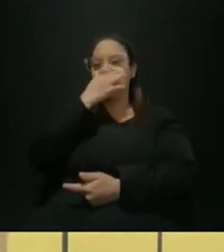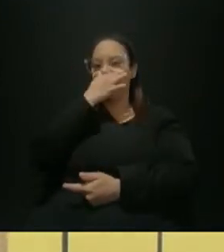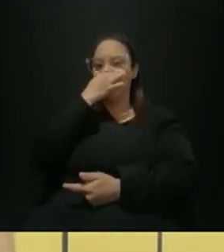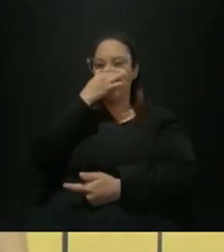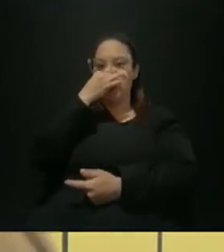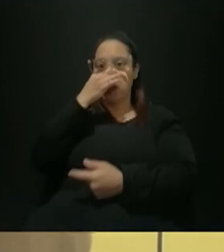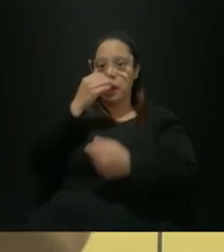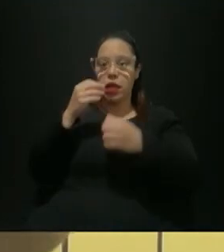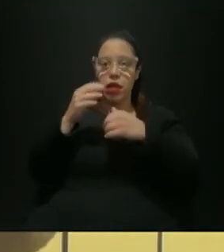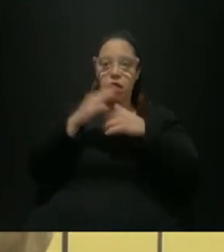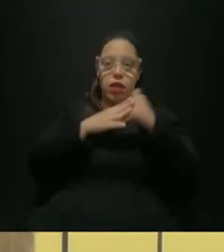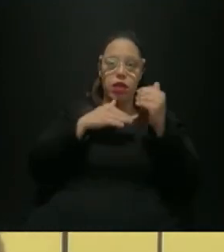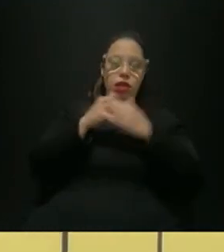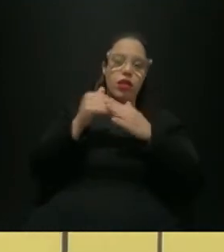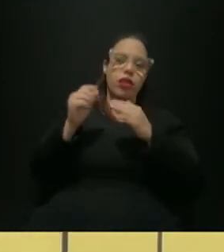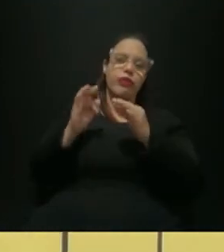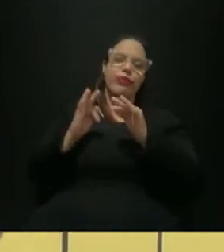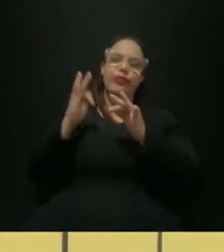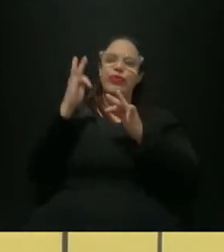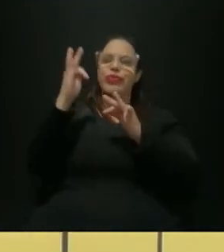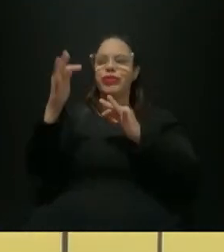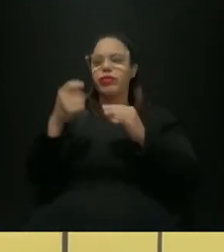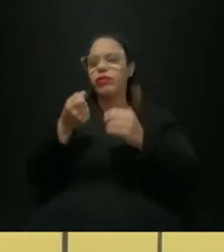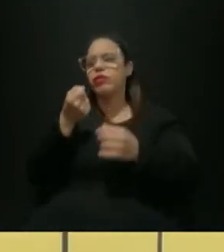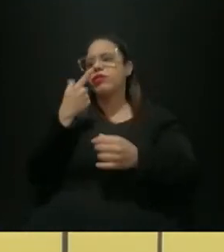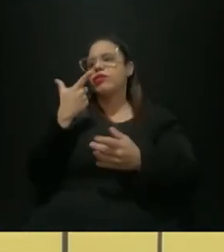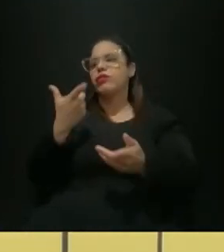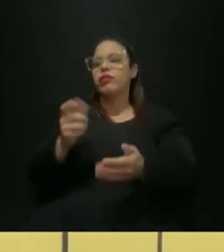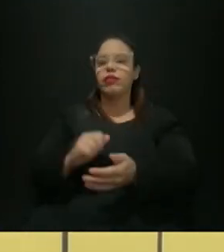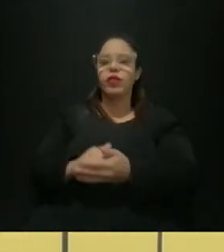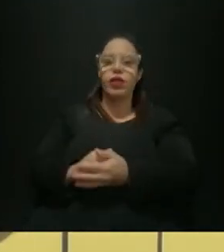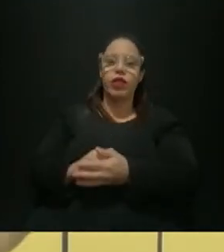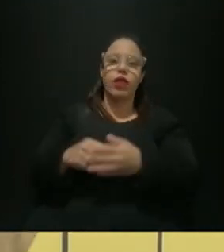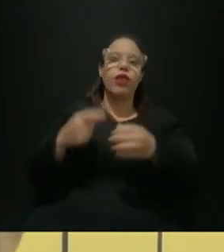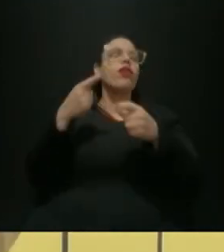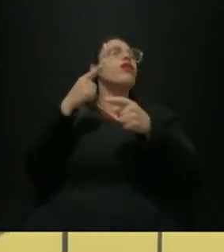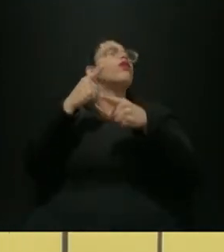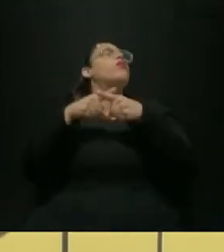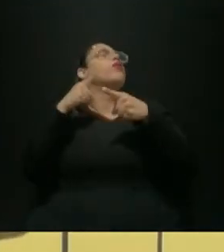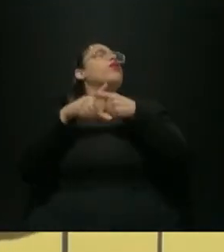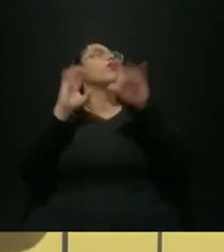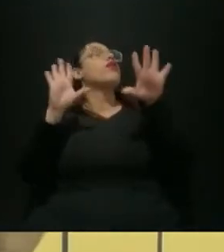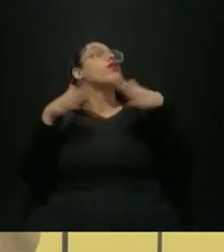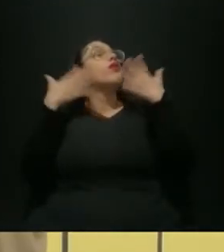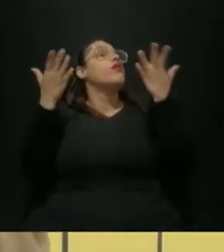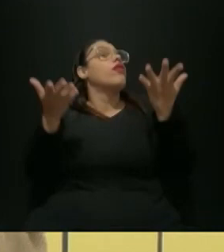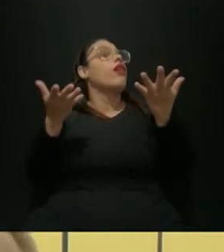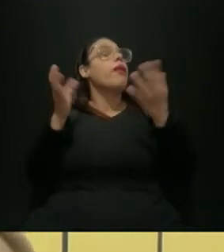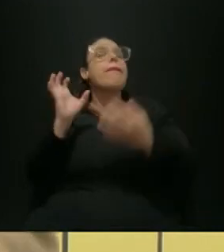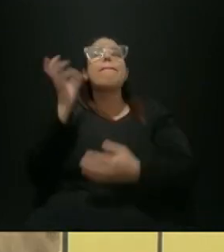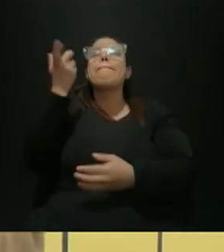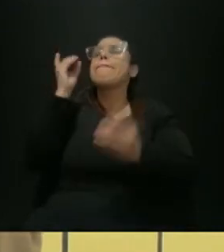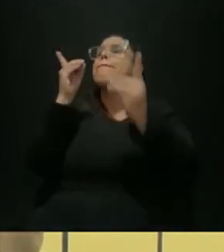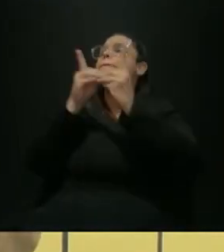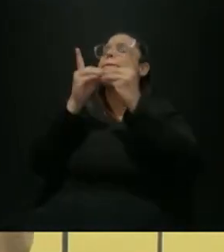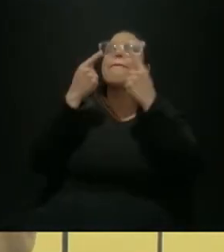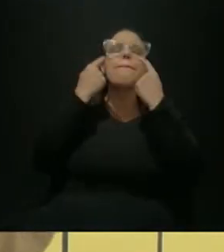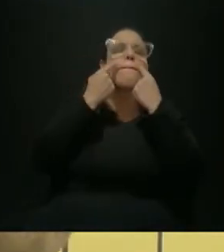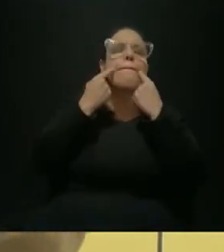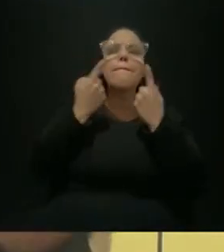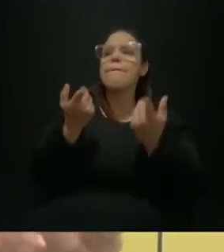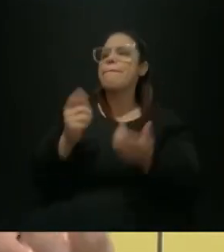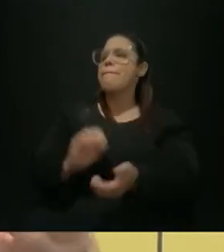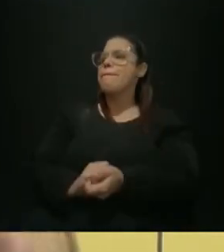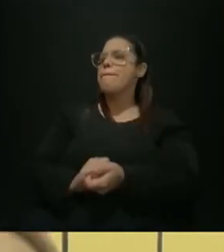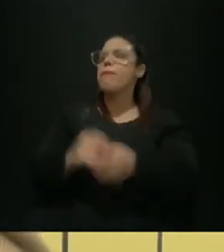longo prazo, você tem que tratar as famílias, você tem que entender por que isso aconteceu, por que alguém não atende uma criança que chora, por que uma criança chora muito,